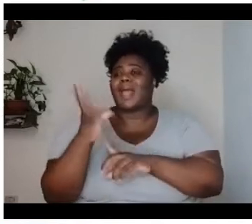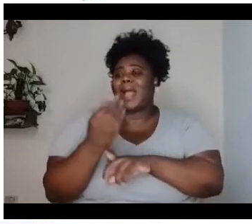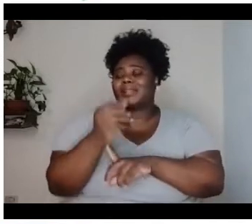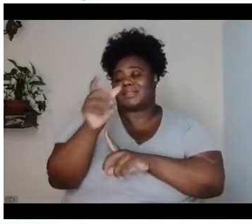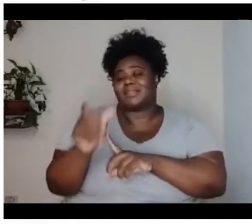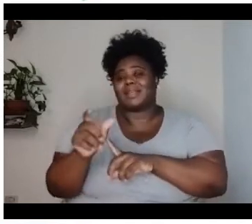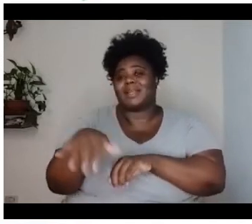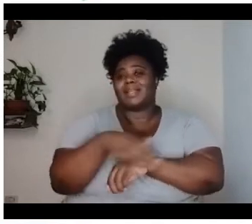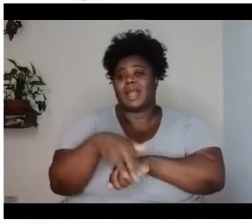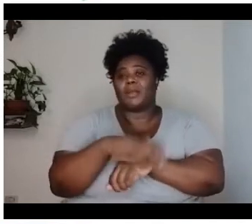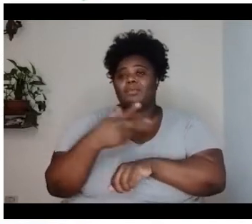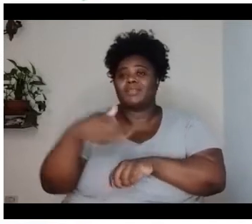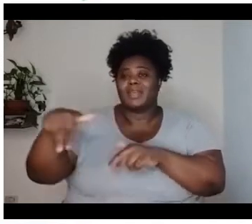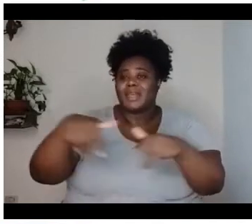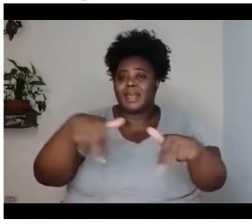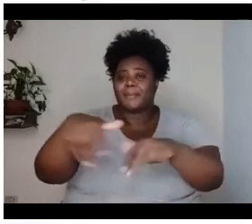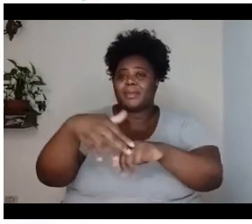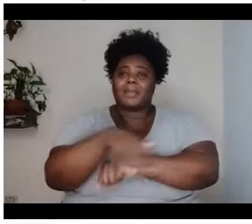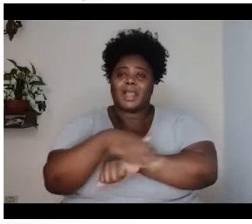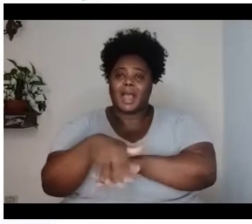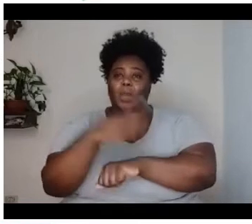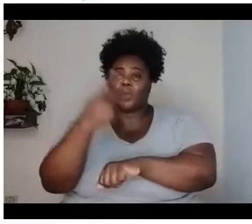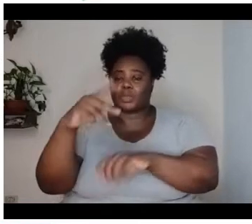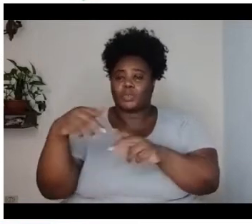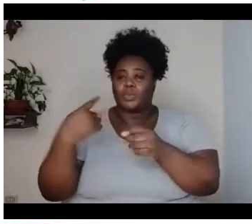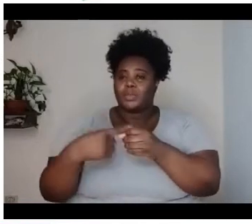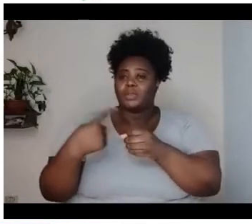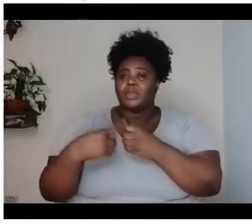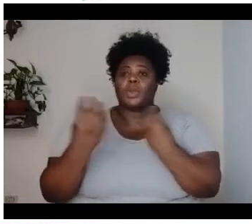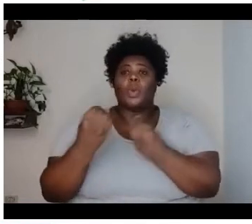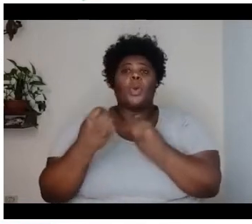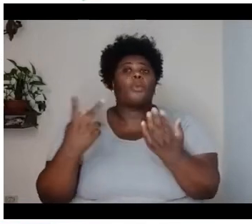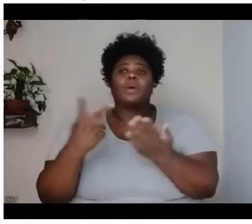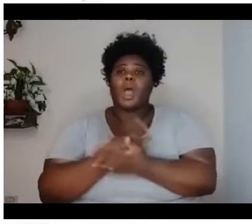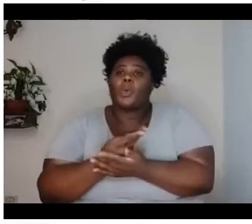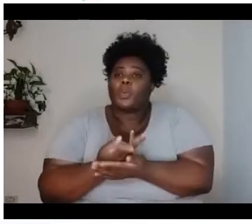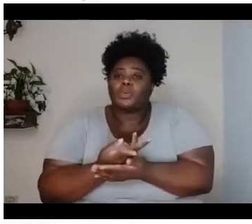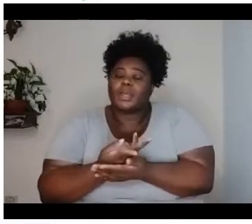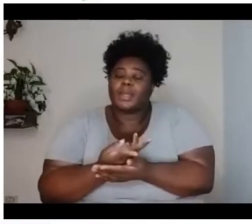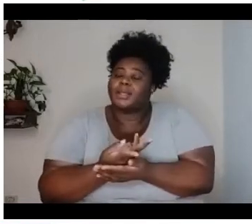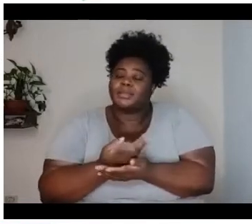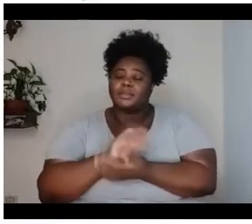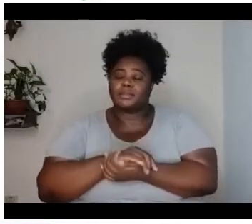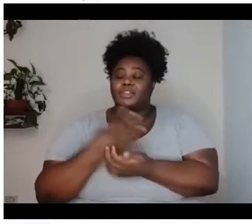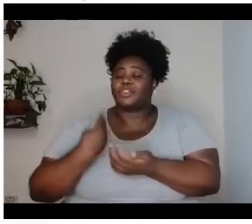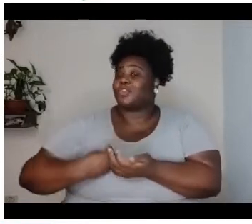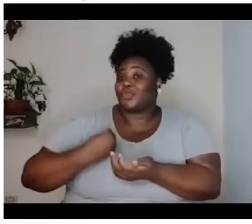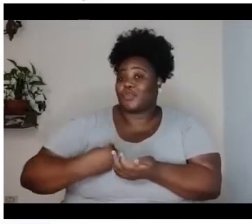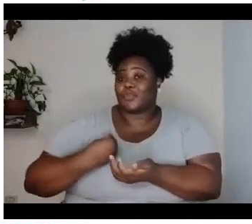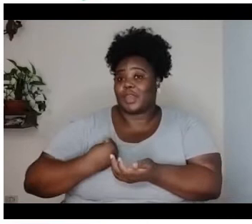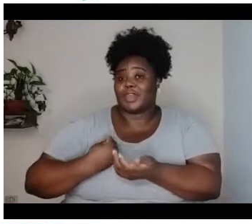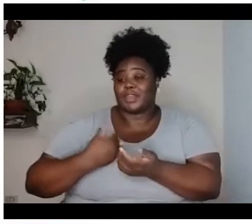né? Você caminha muito pela rua, pela sua cidade. Como que acontece esse circuito de viver, né, de